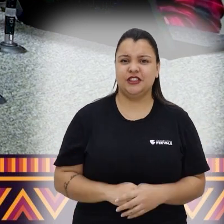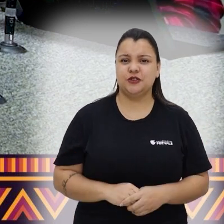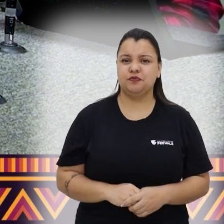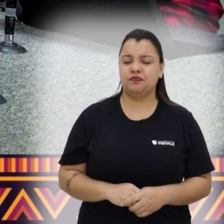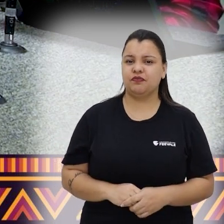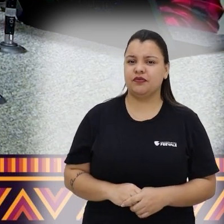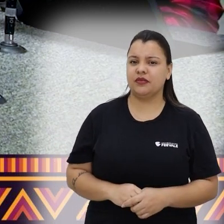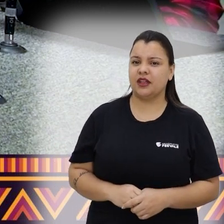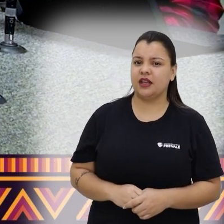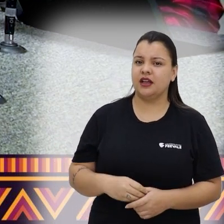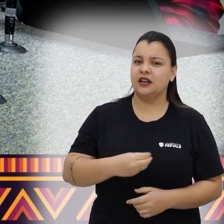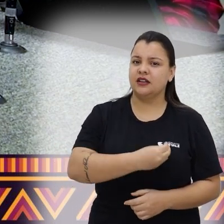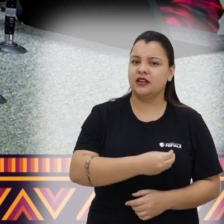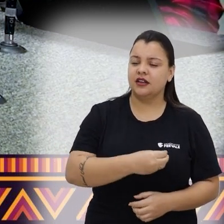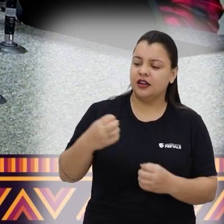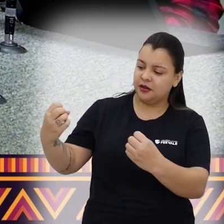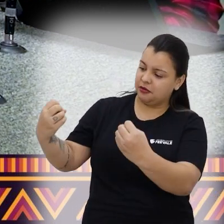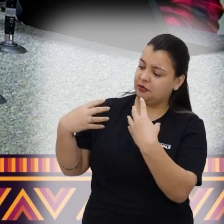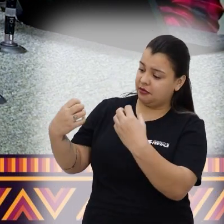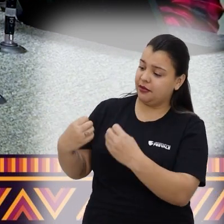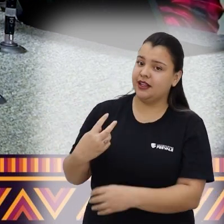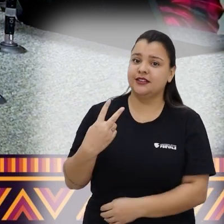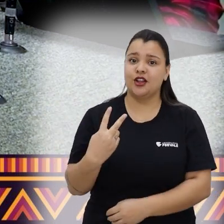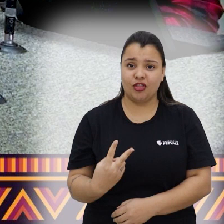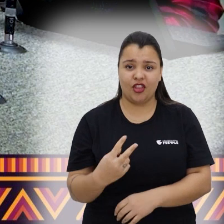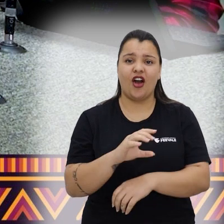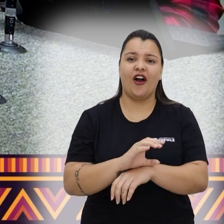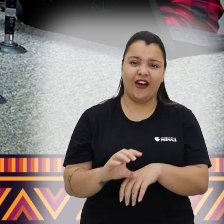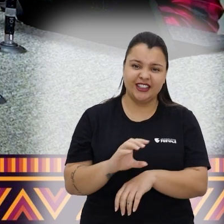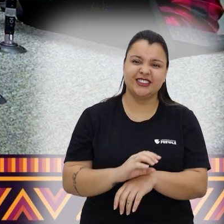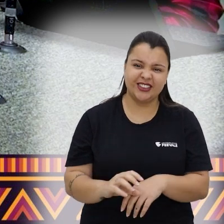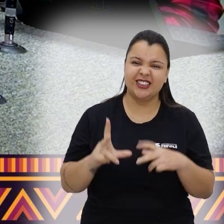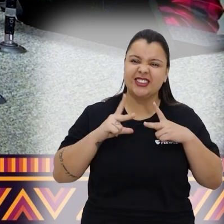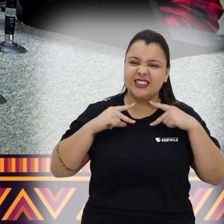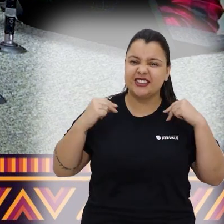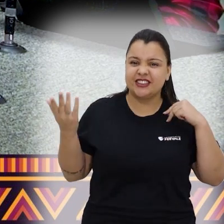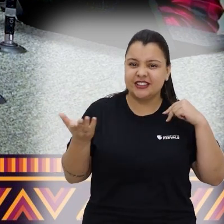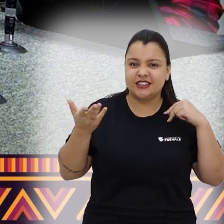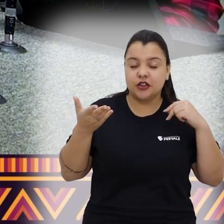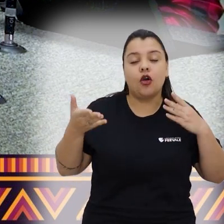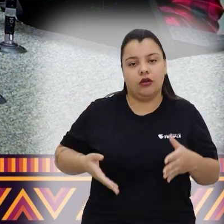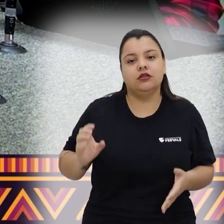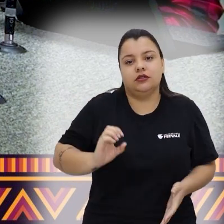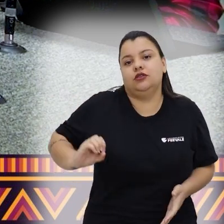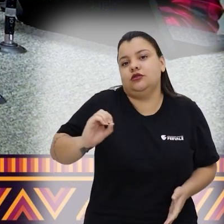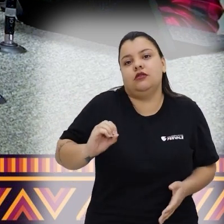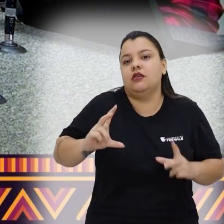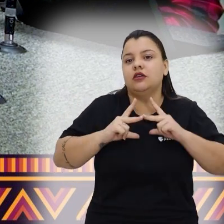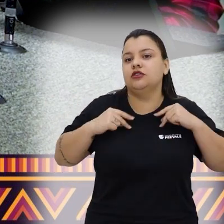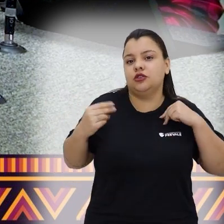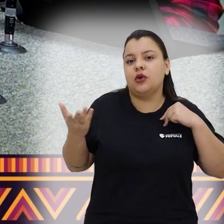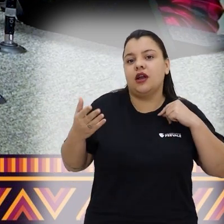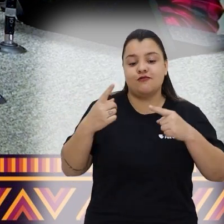dele me dar 2 vezes o curso ainda de garçom. Hoje eu sou um ótimo garçom por causa dele, mano. Teu